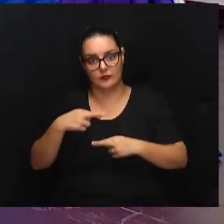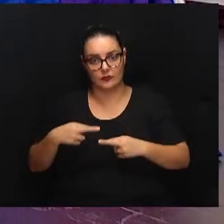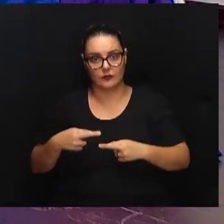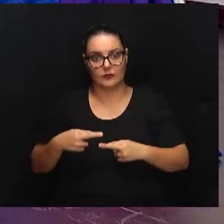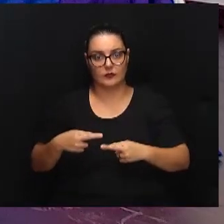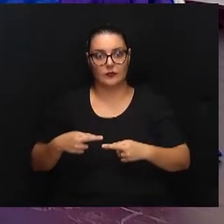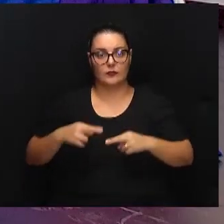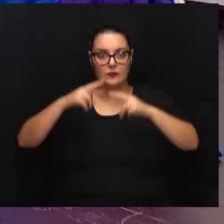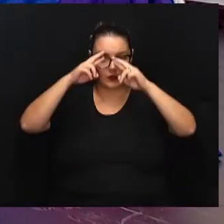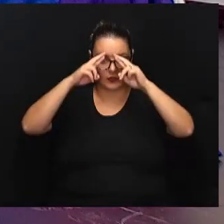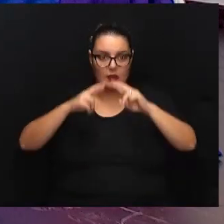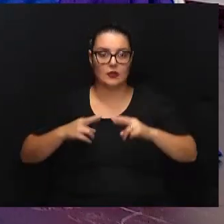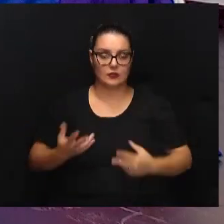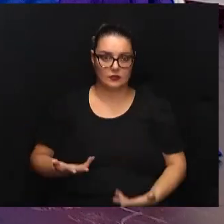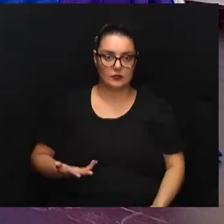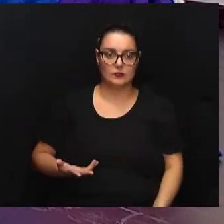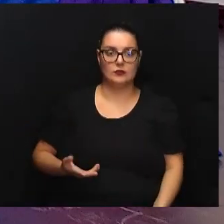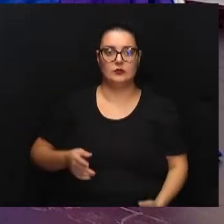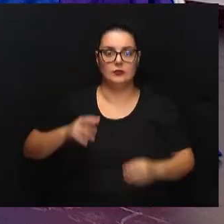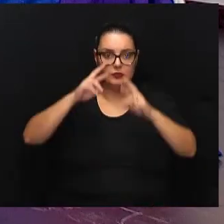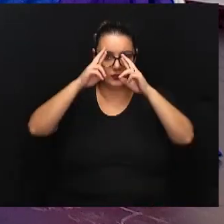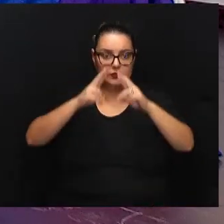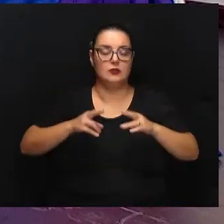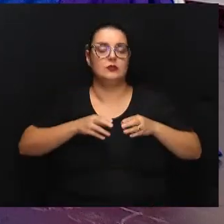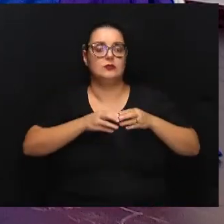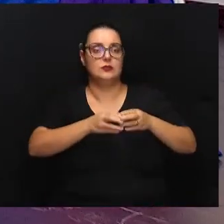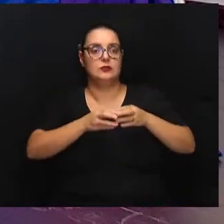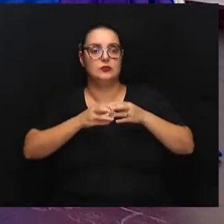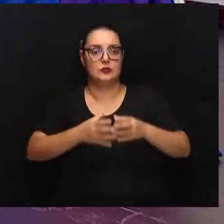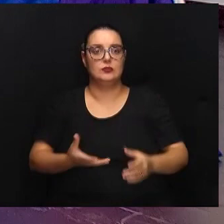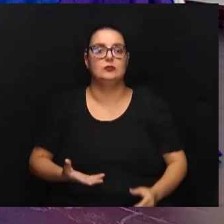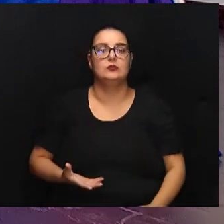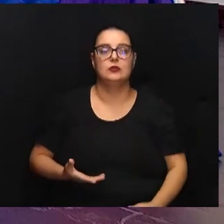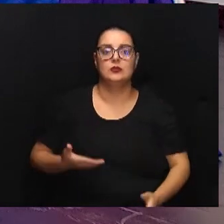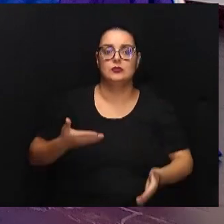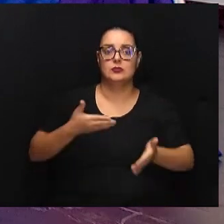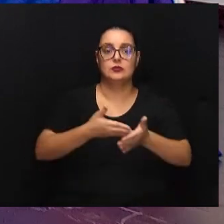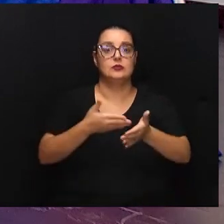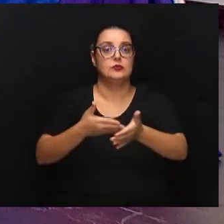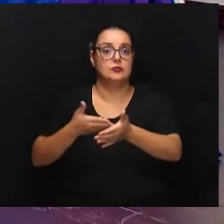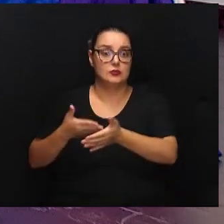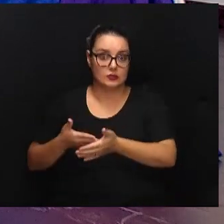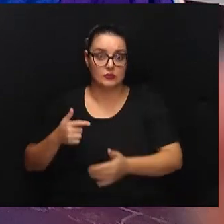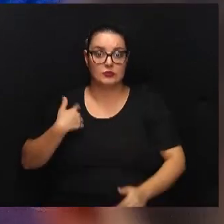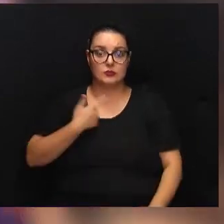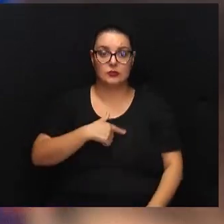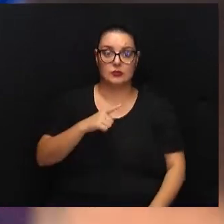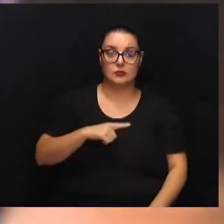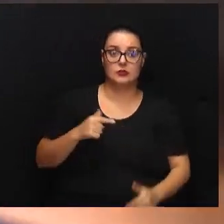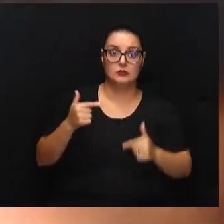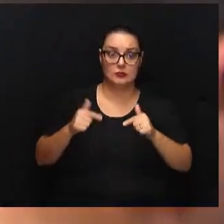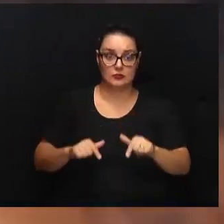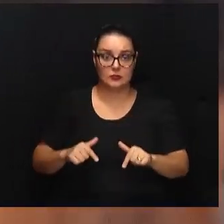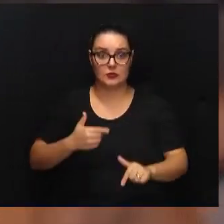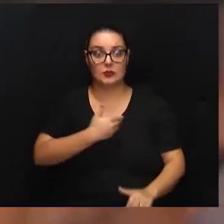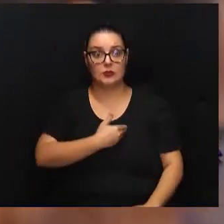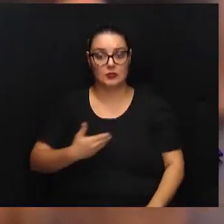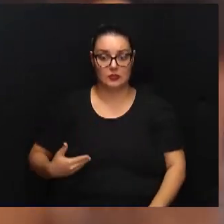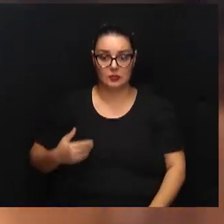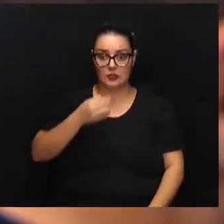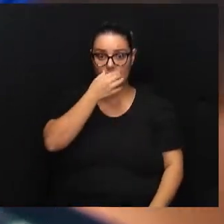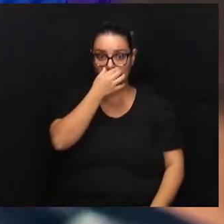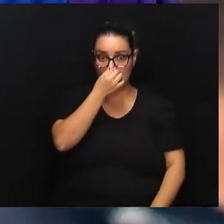da convivência, dos limites. A gente tem hoje espaços públicos que essas crianças e adolescentes